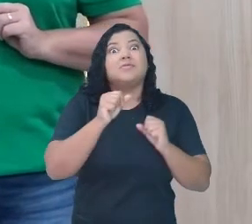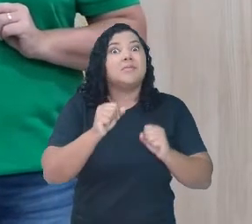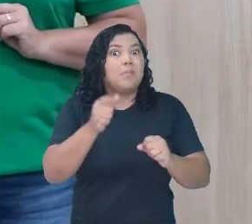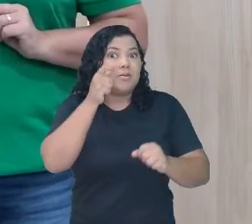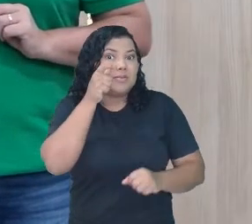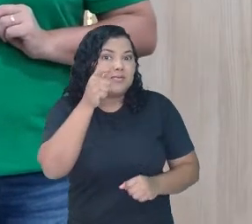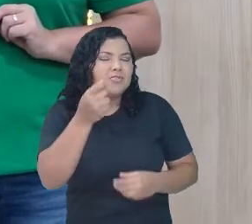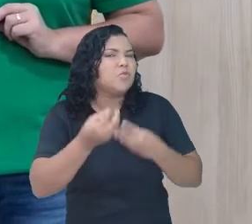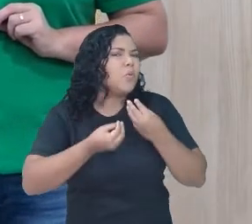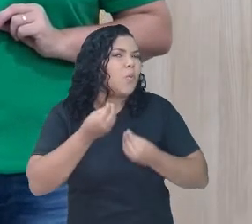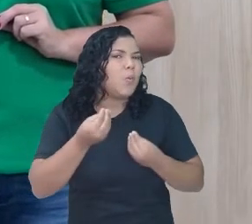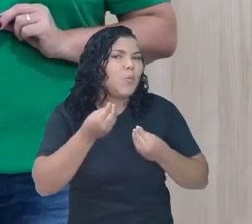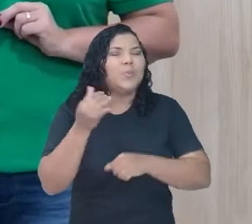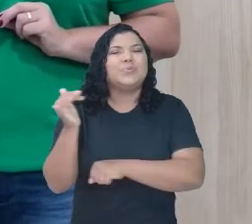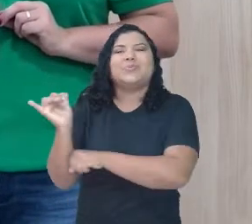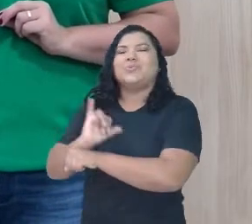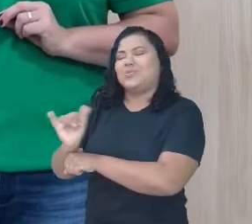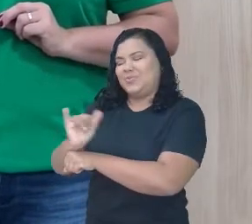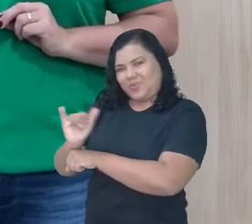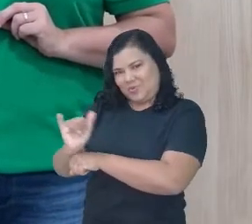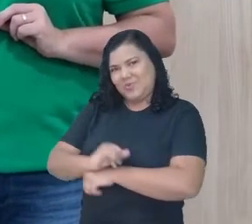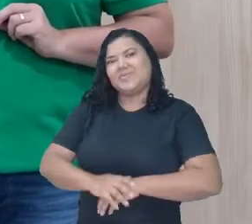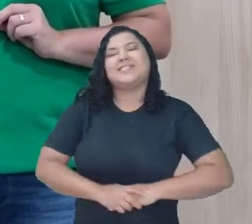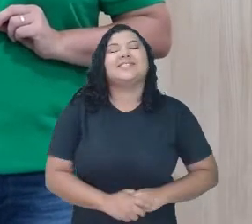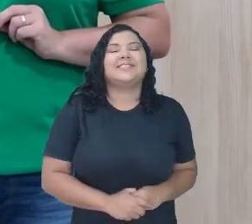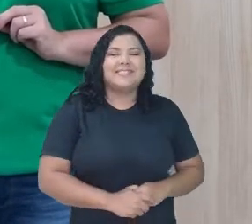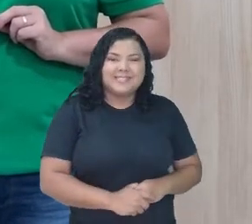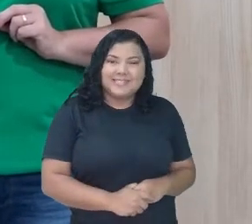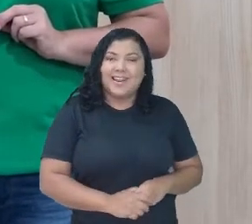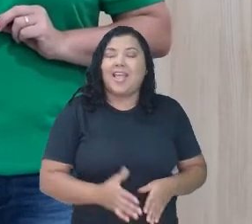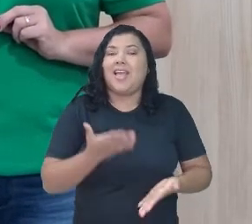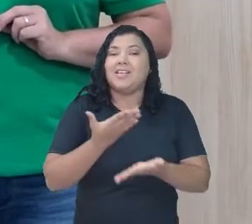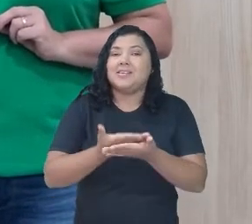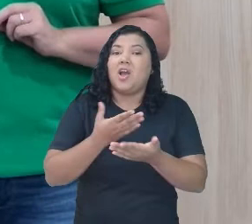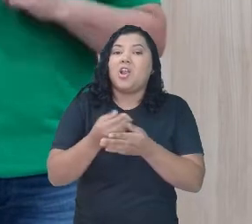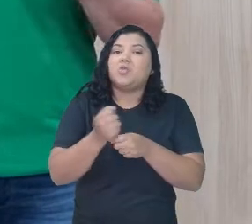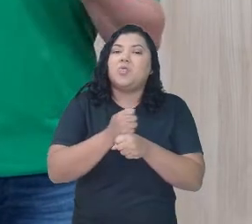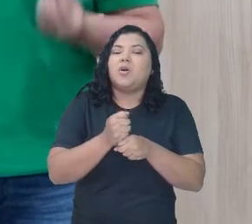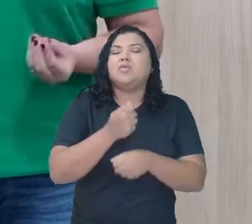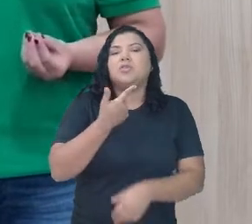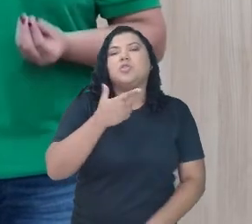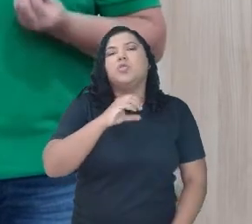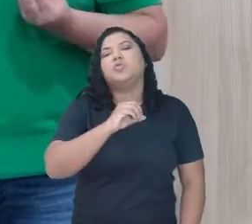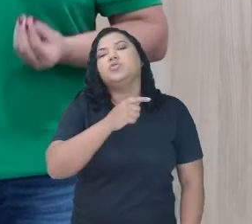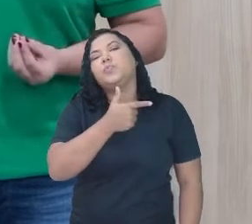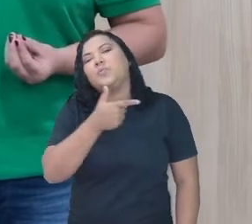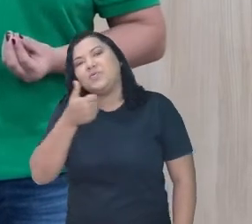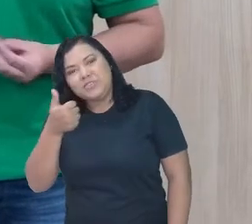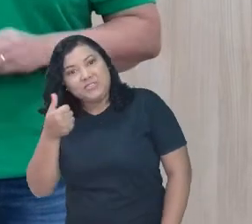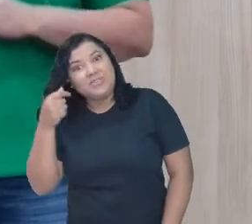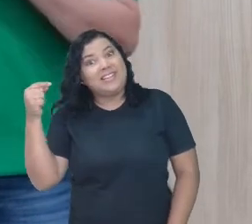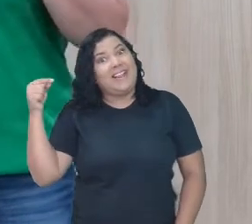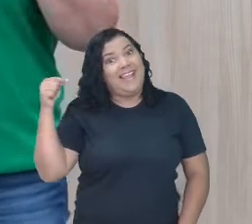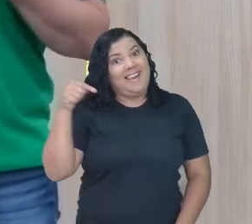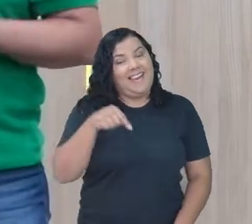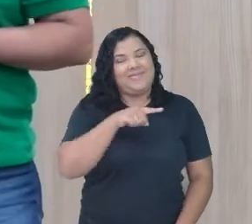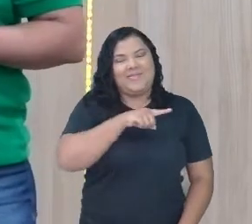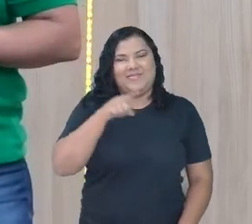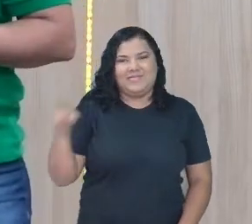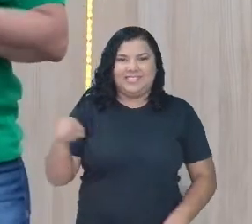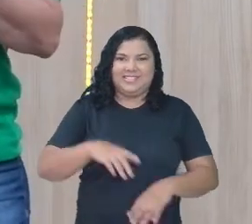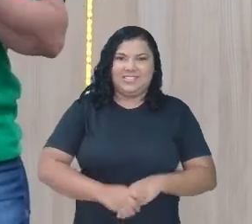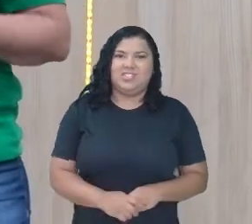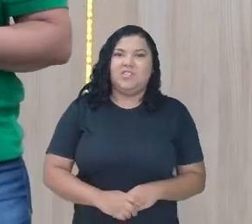de YouTube, as nossas aulas, não é, do ano letivo 2021 estão lá para vocês. Elas